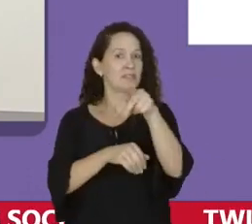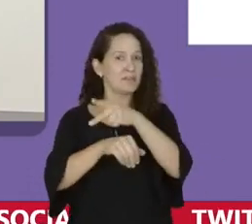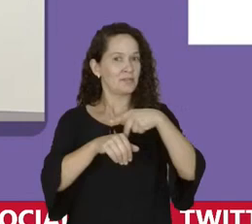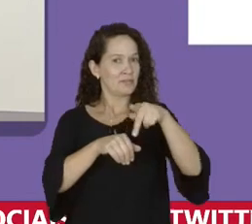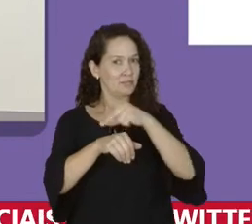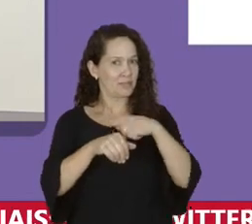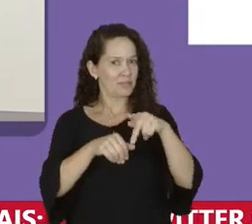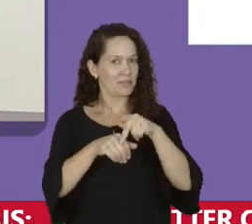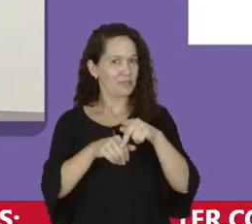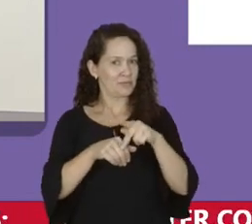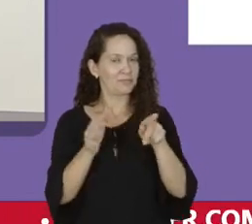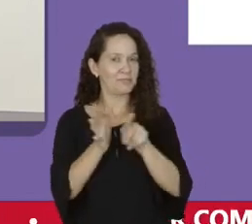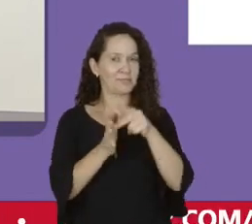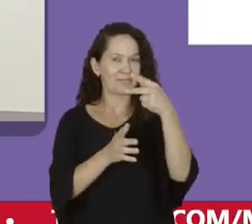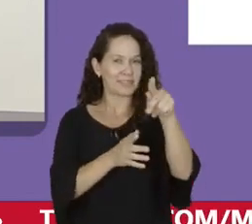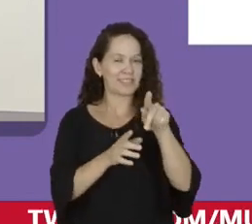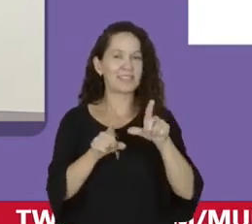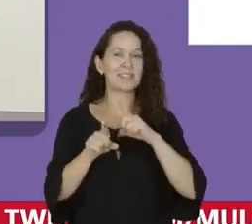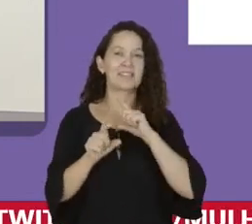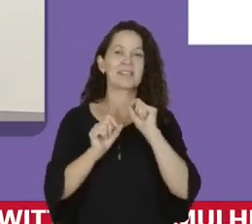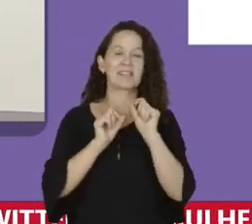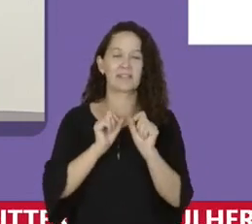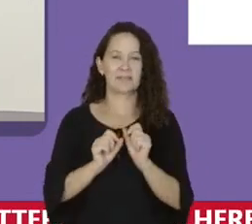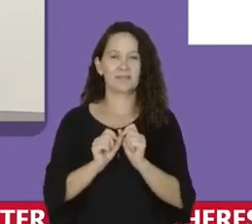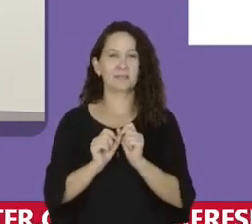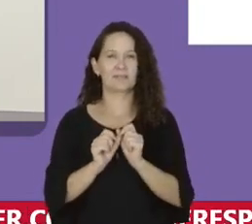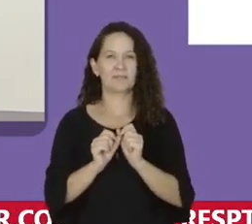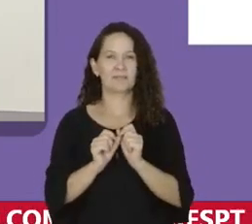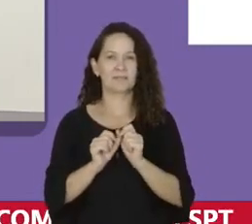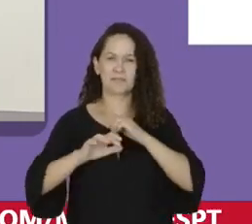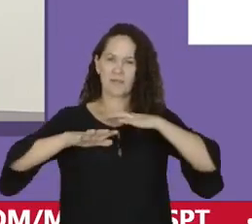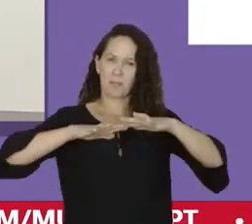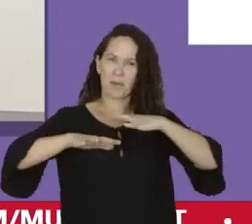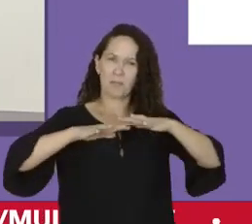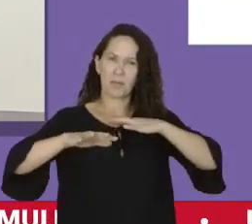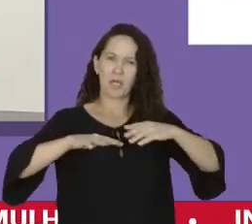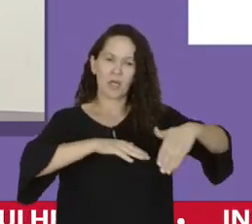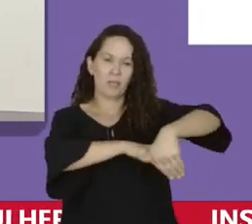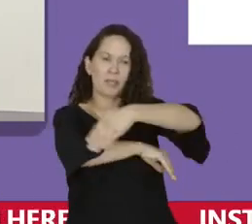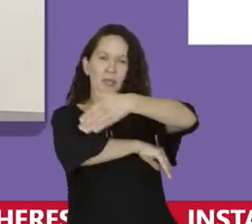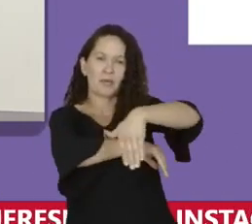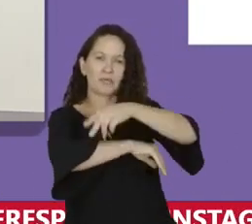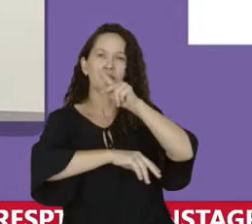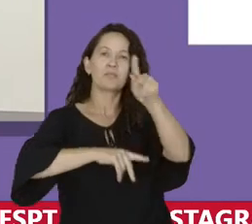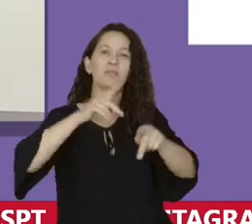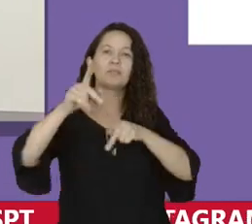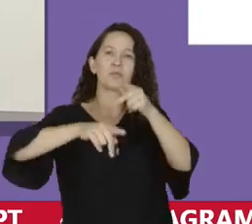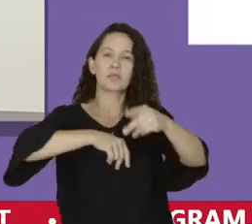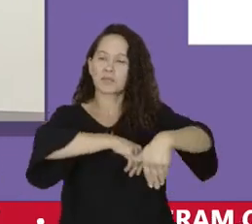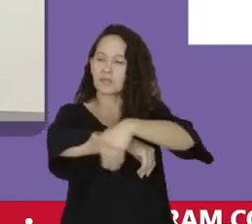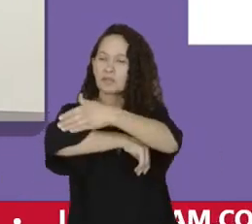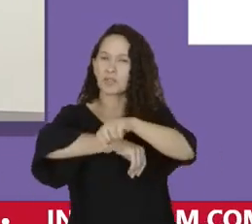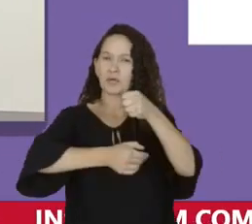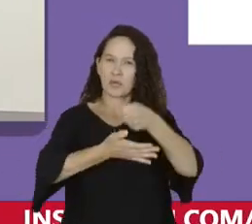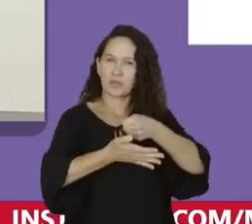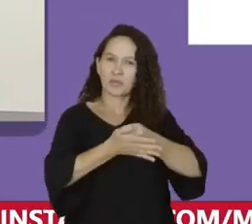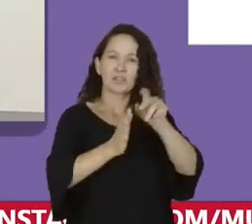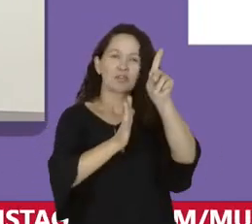em torno de si envolve as manifestações de rua, a população na rua defendendo os seus